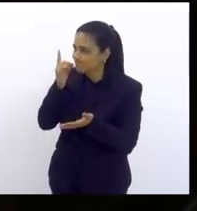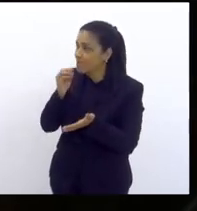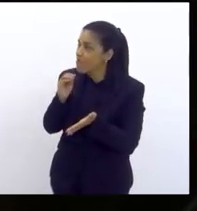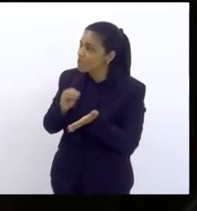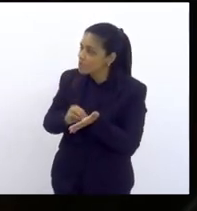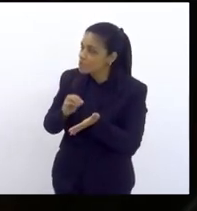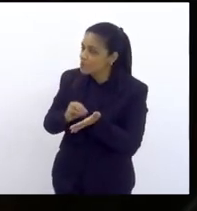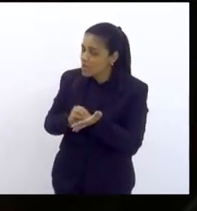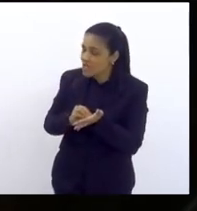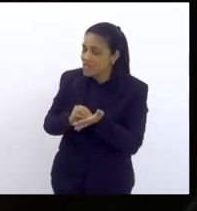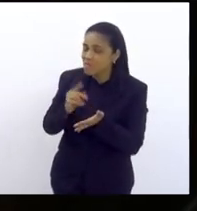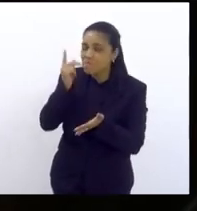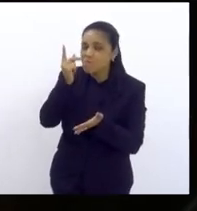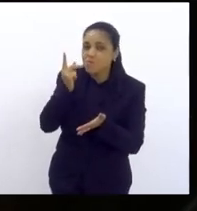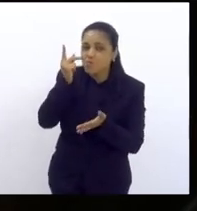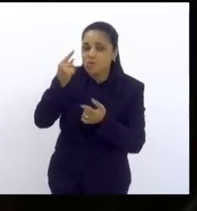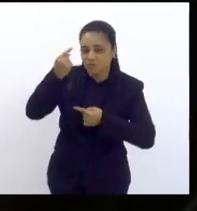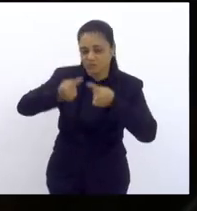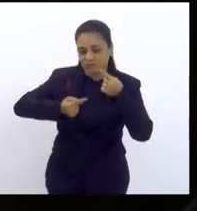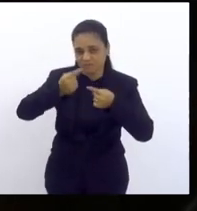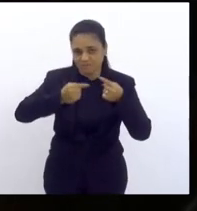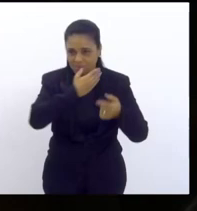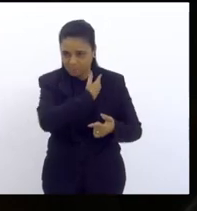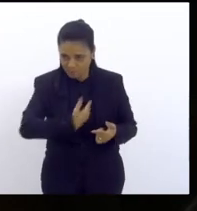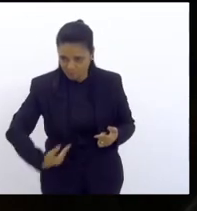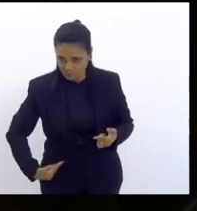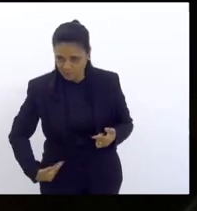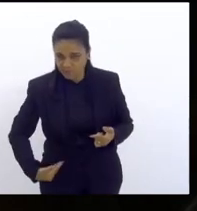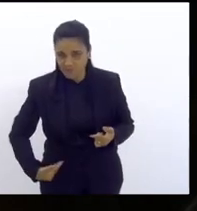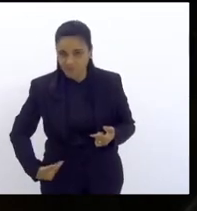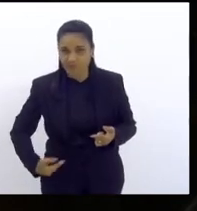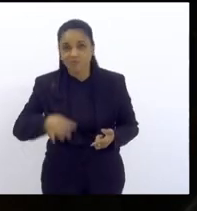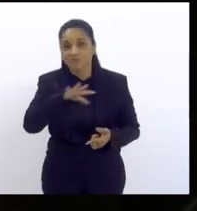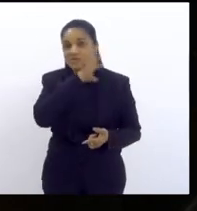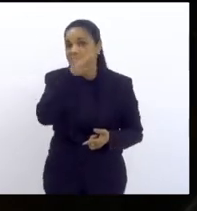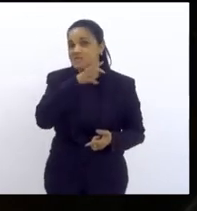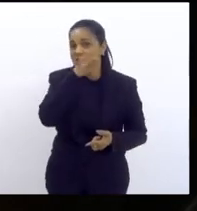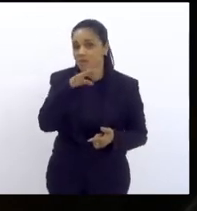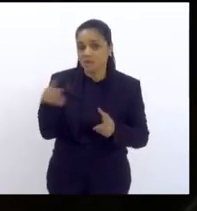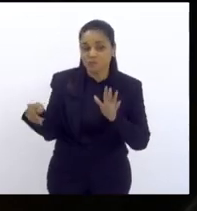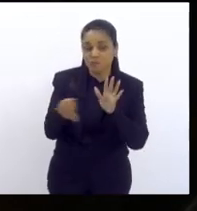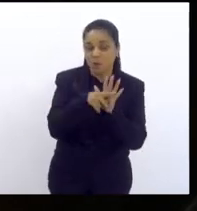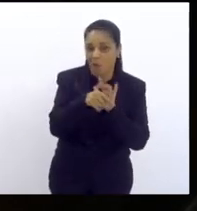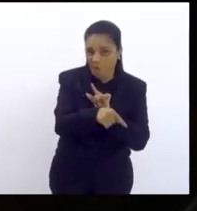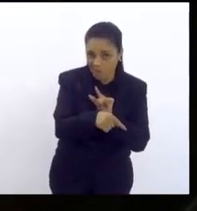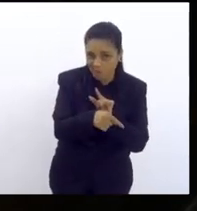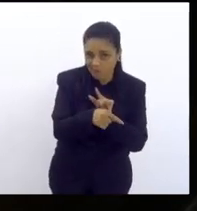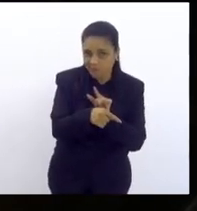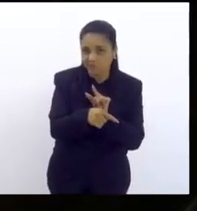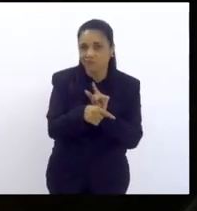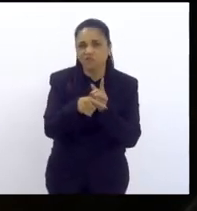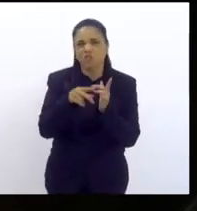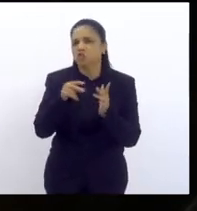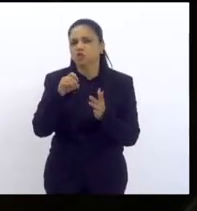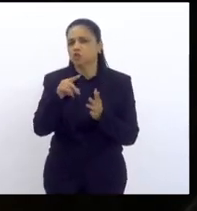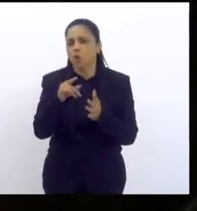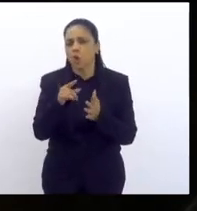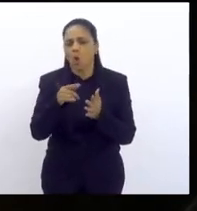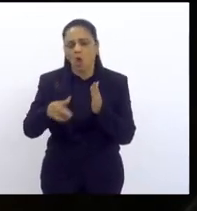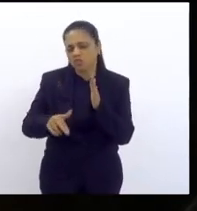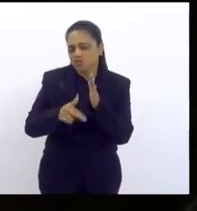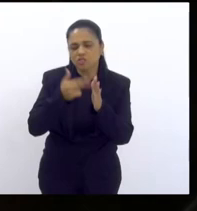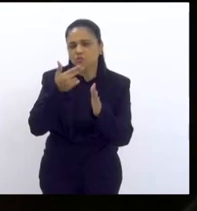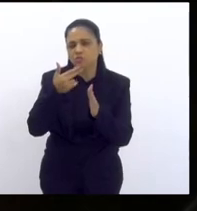uma condição de políticas públicas dos animais políticas públicas que contemplam não só castração e Resgate